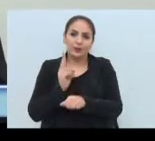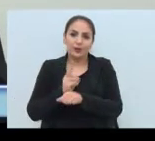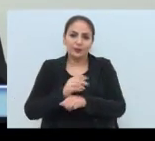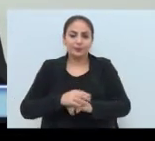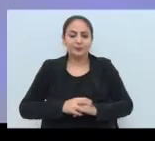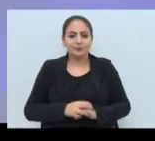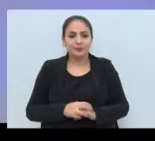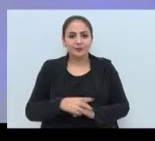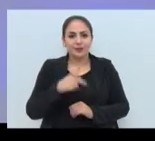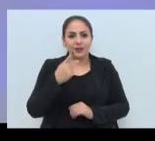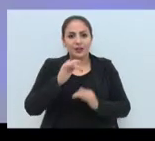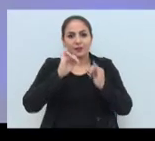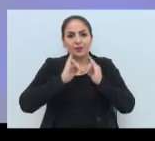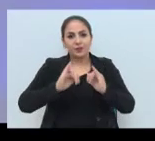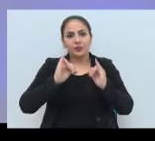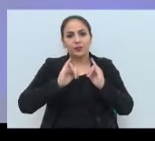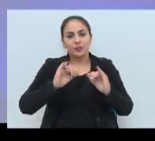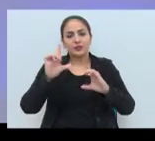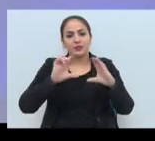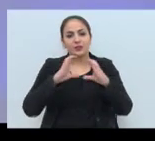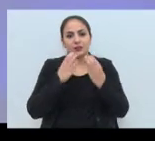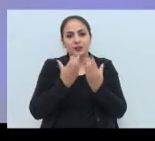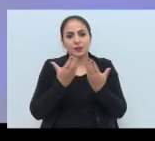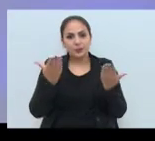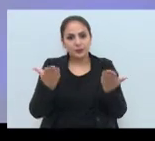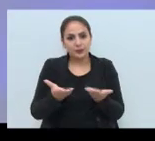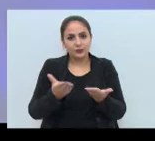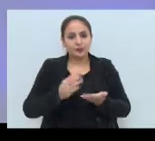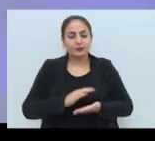de cuidado. E estas foram as informações do